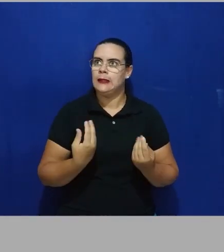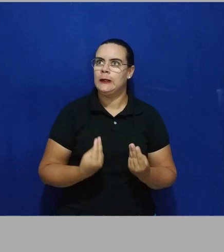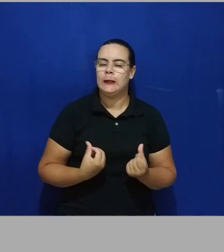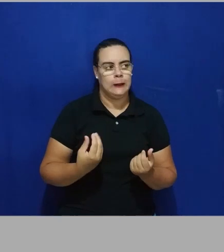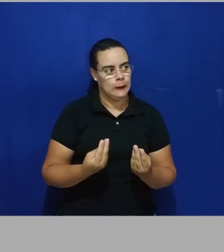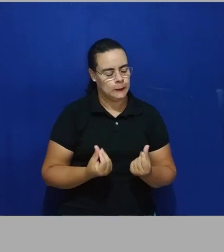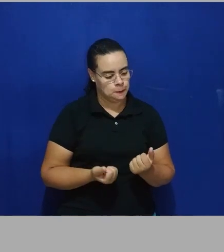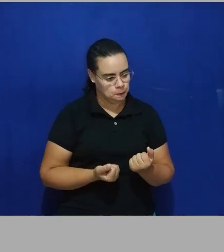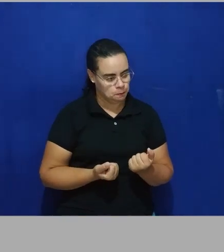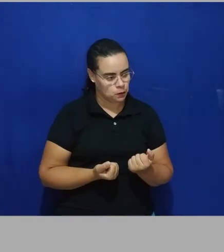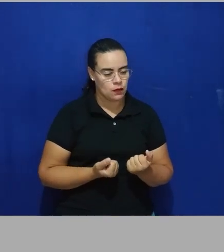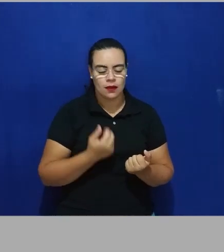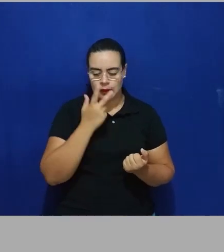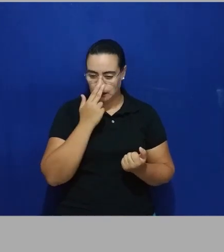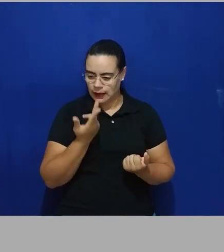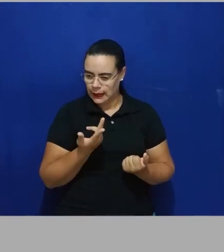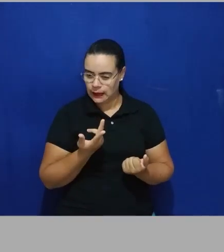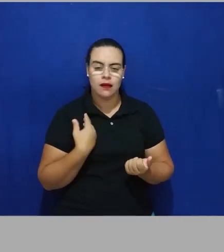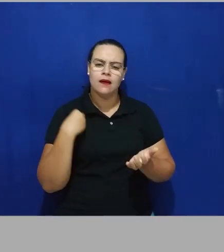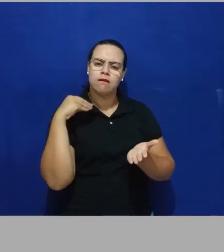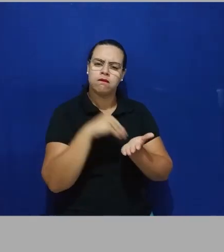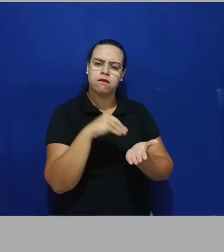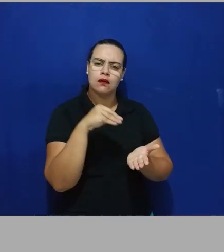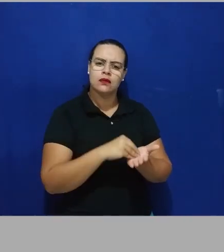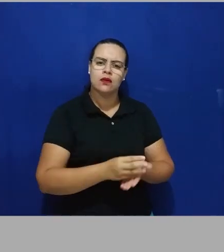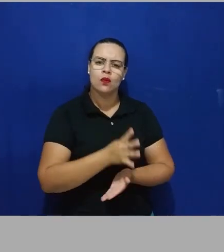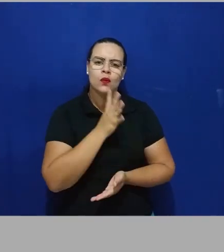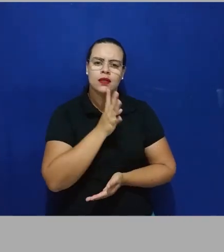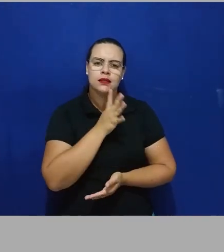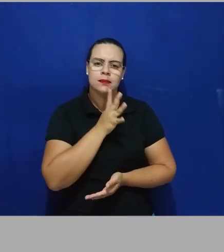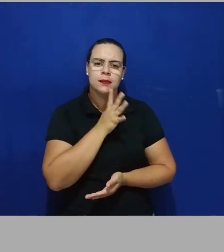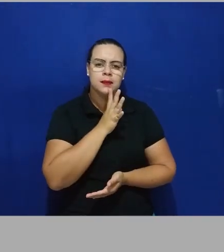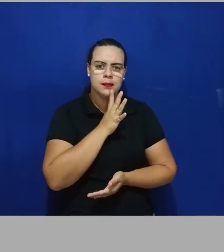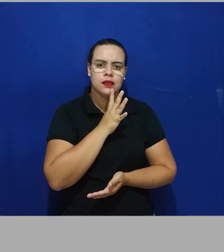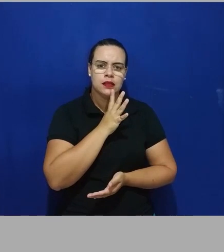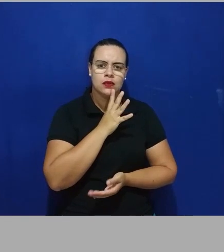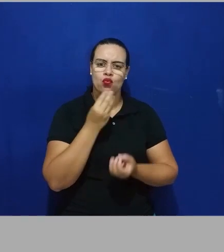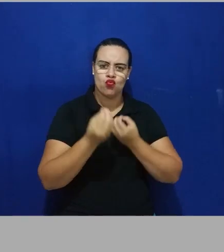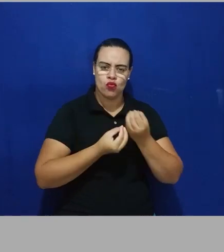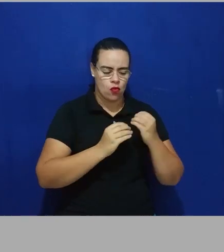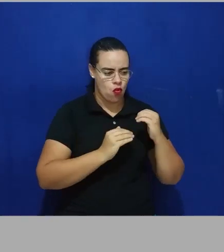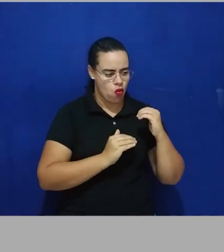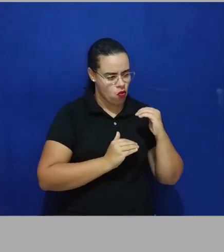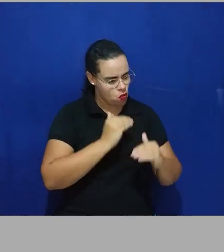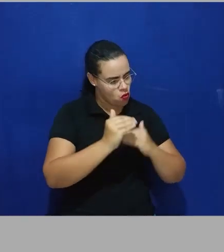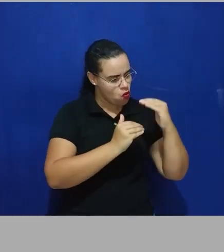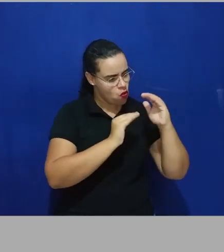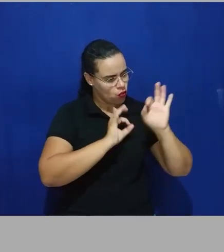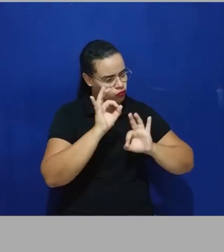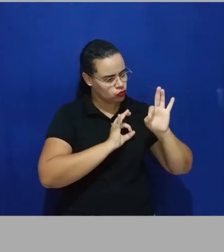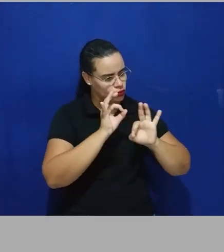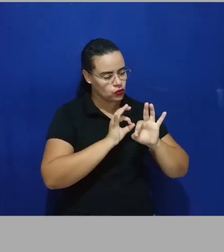falta de conhecimento dessa construção de facilidades e